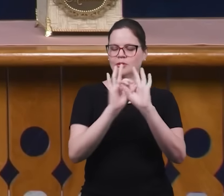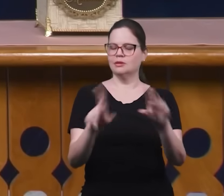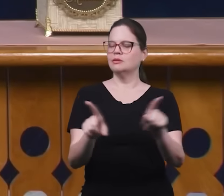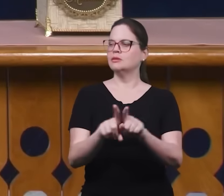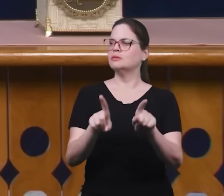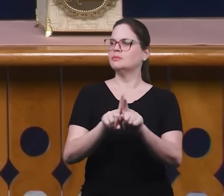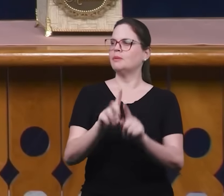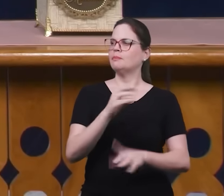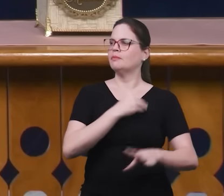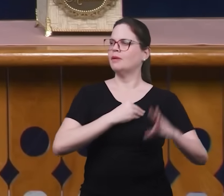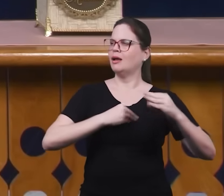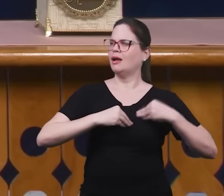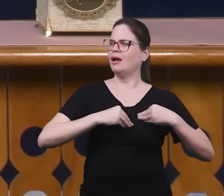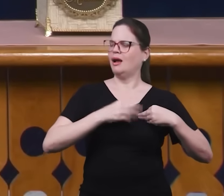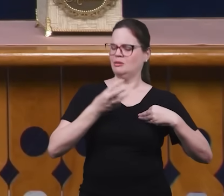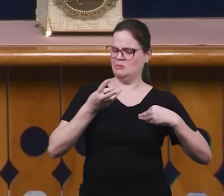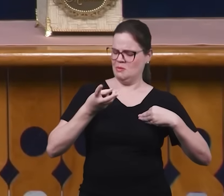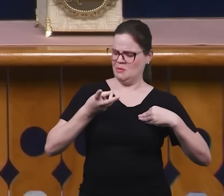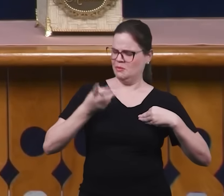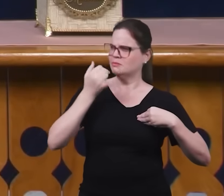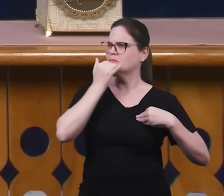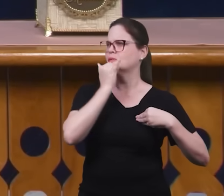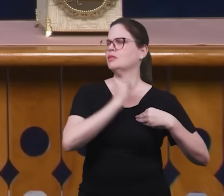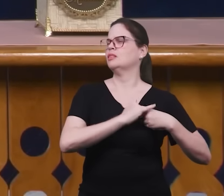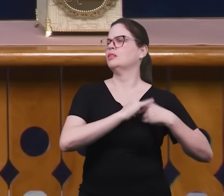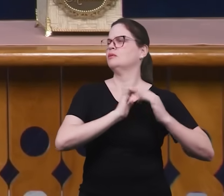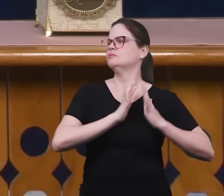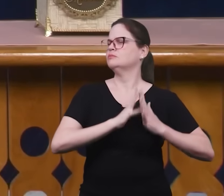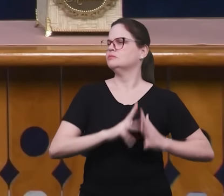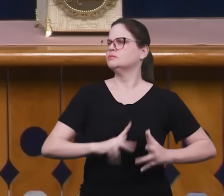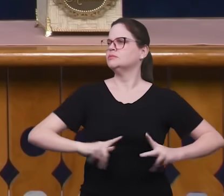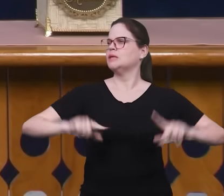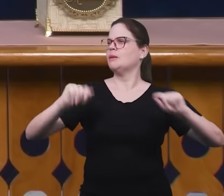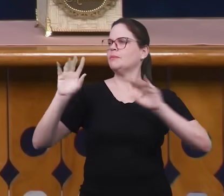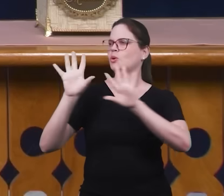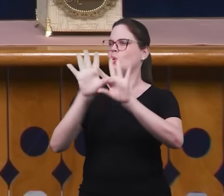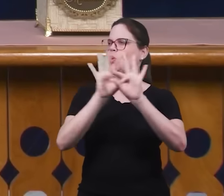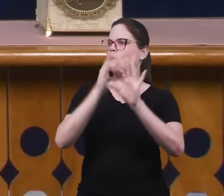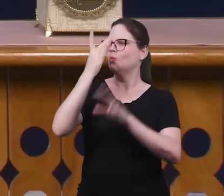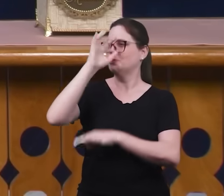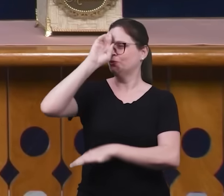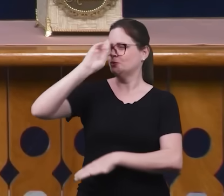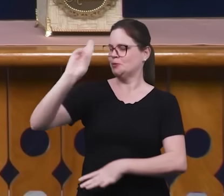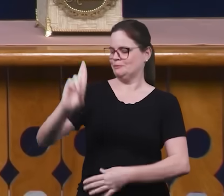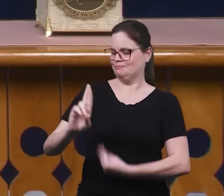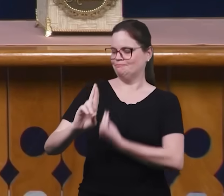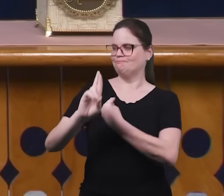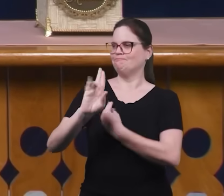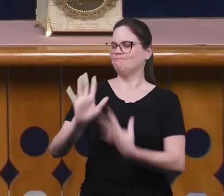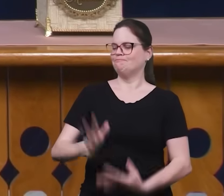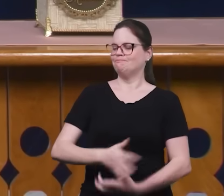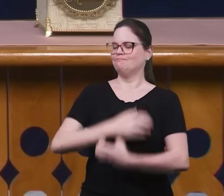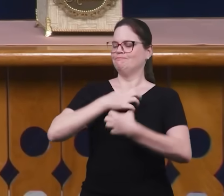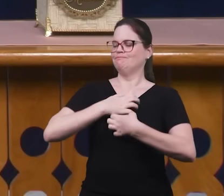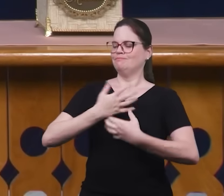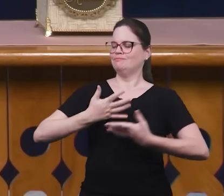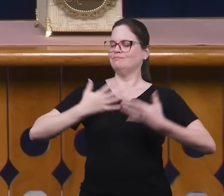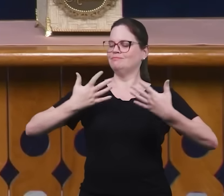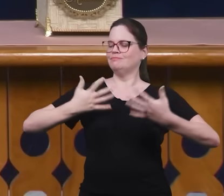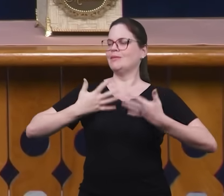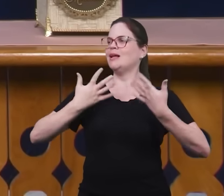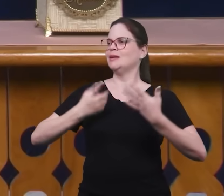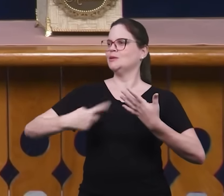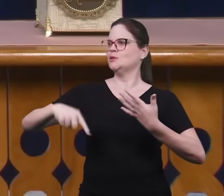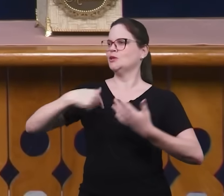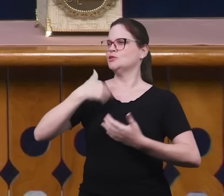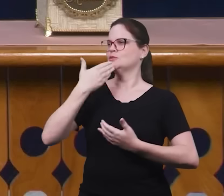contigo e perdoe os nossos pecados, dá-nos acesso à tua presença e que nos alegremos com a presença